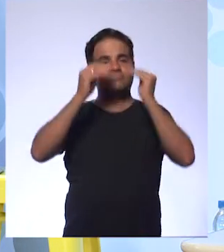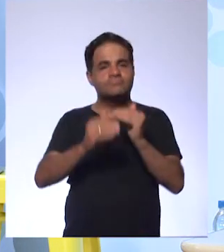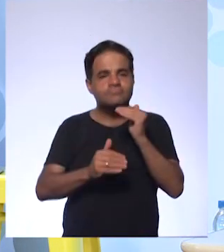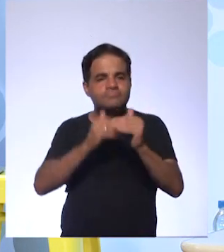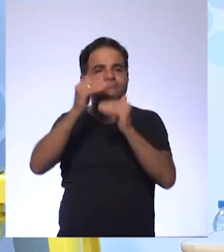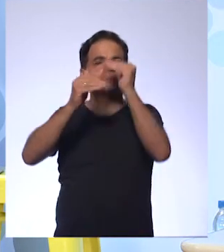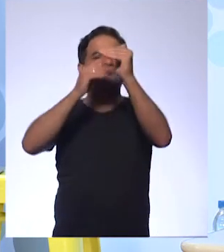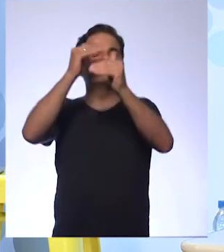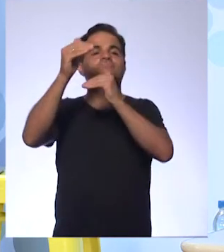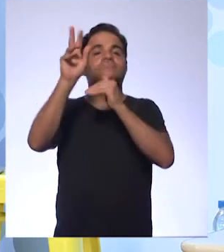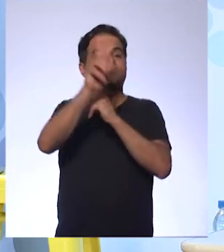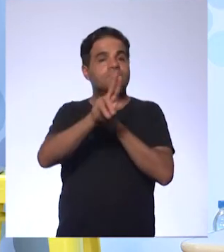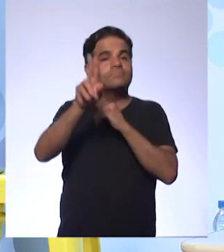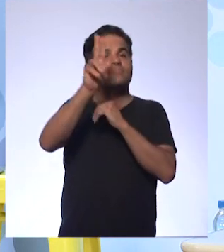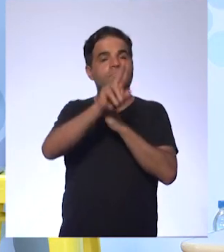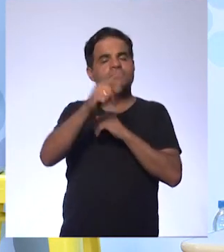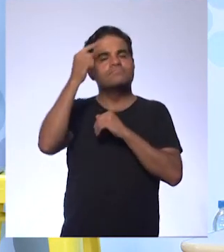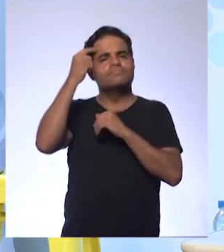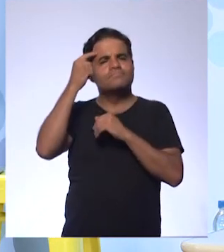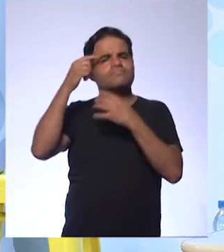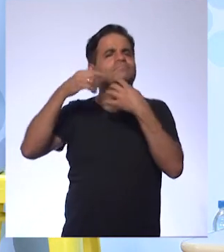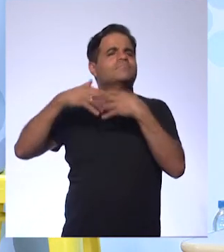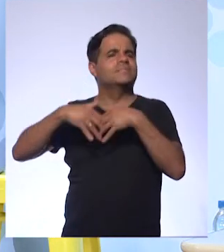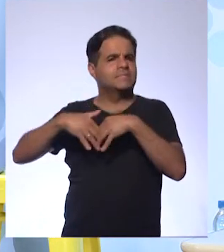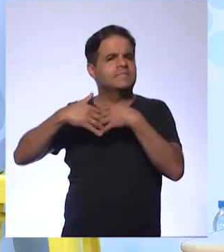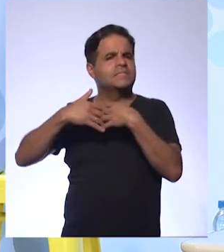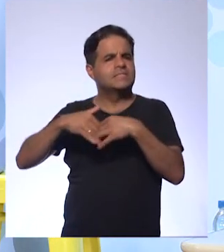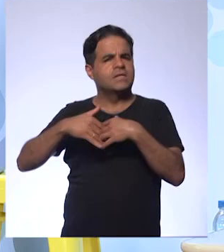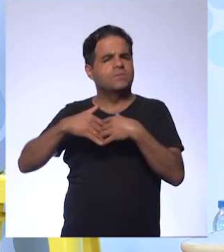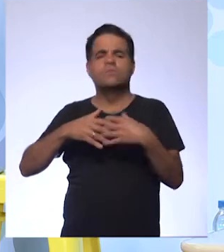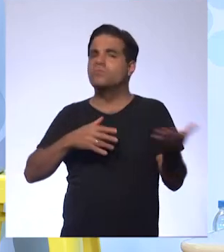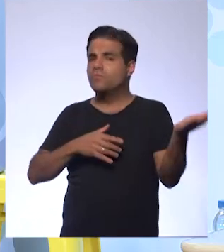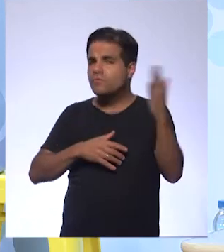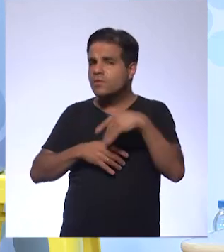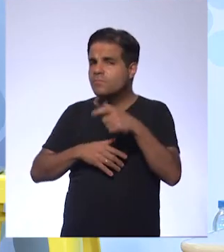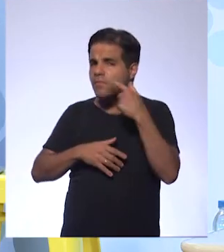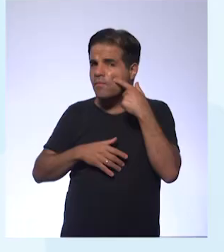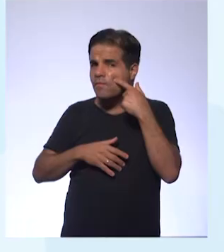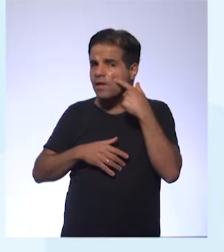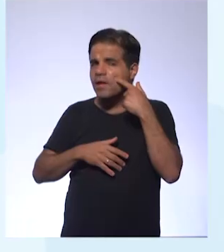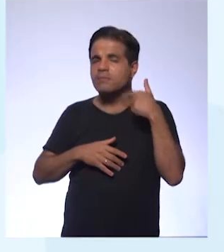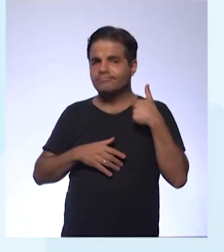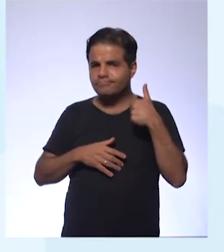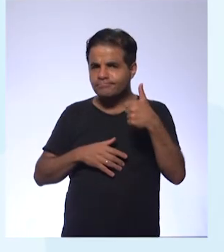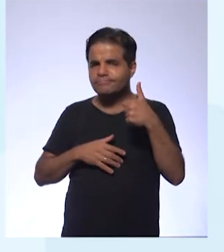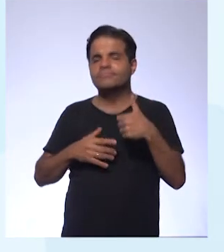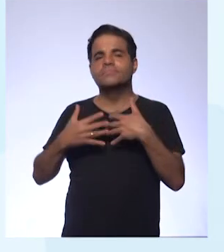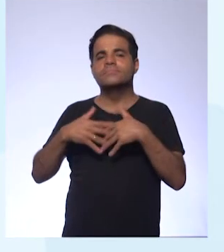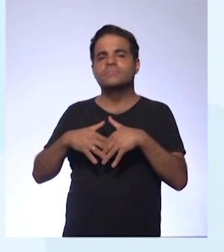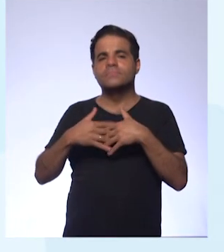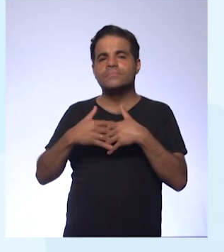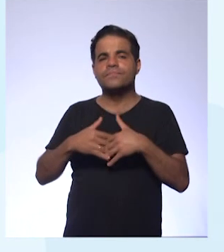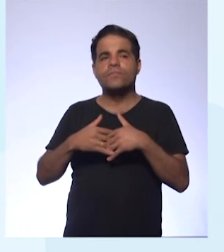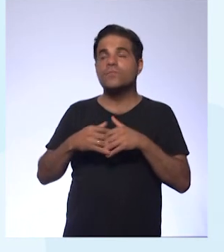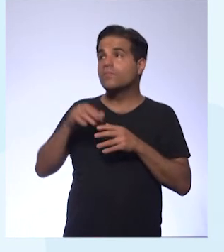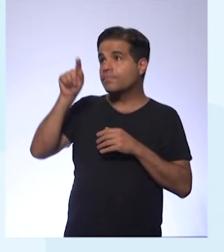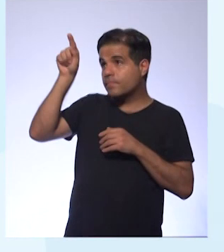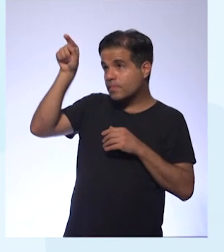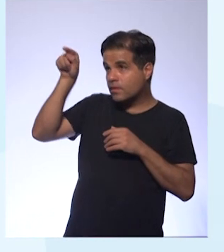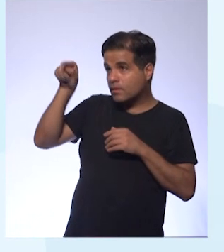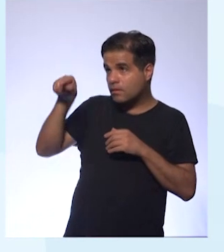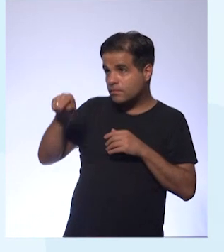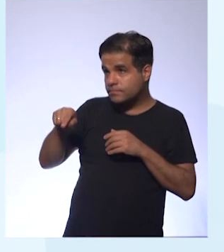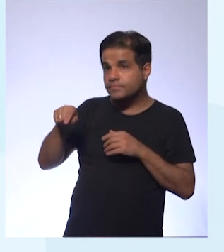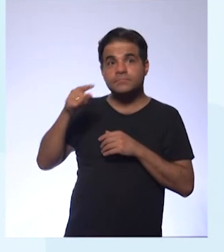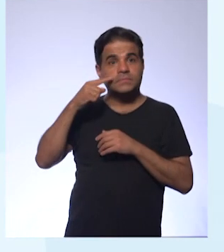processo de uso da razão. Então, vamos ver um pouquinho sobre a enciclopédia. Então, aí vocês estão vendo a imagem